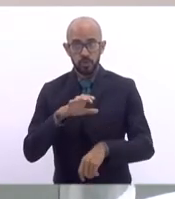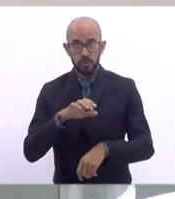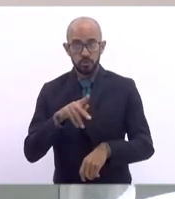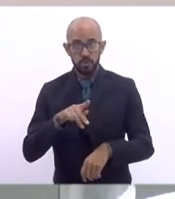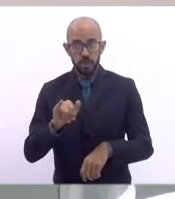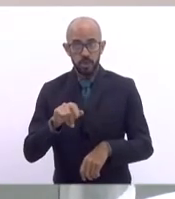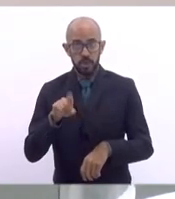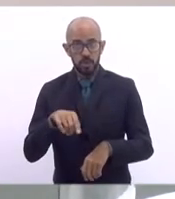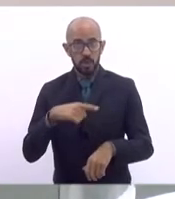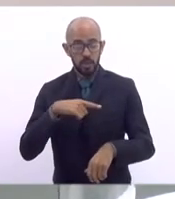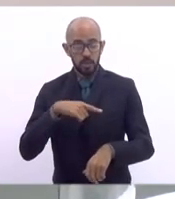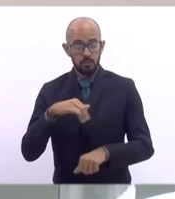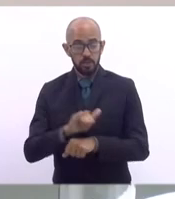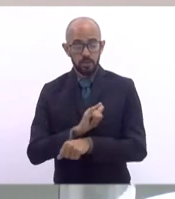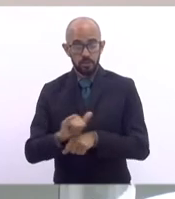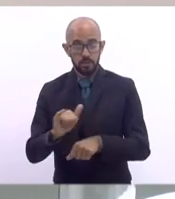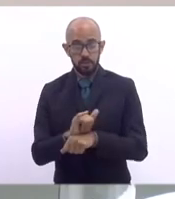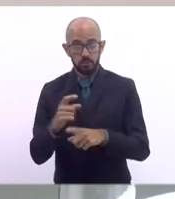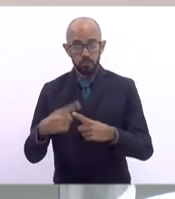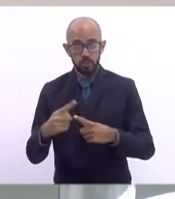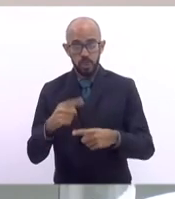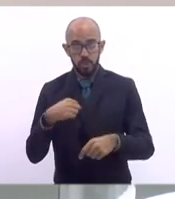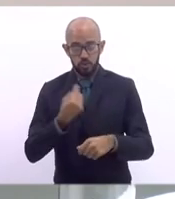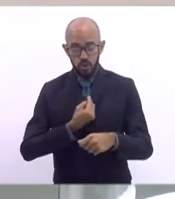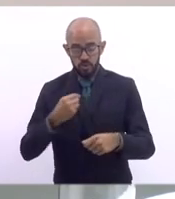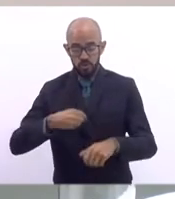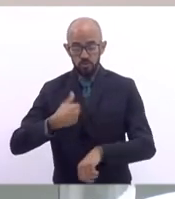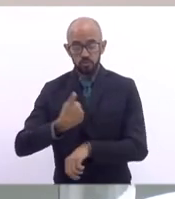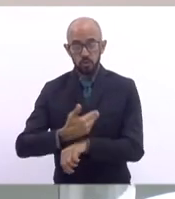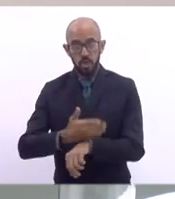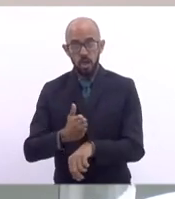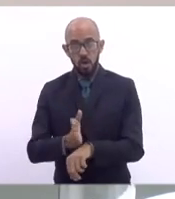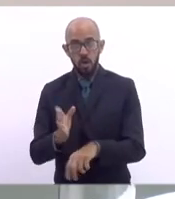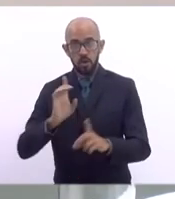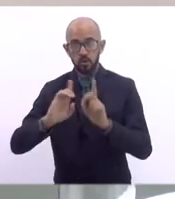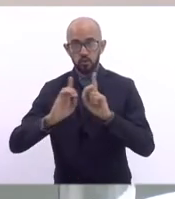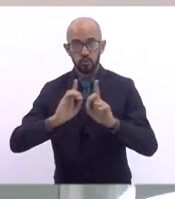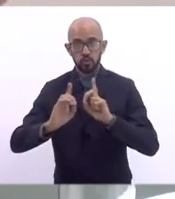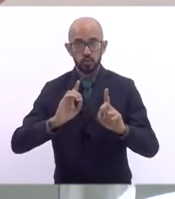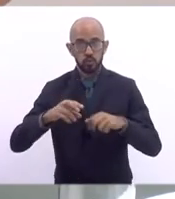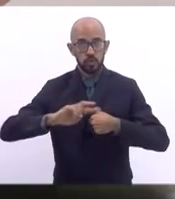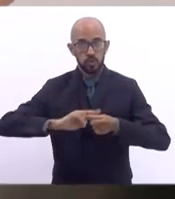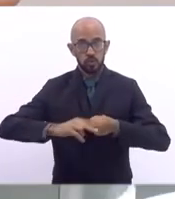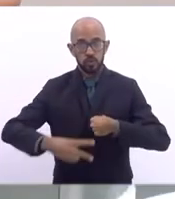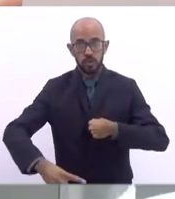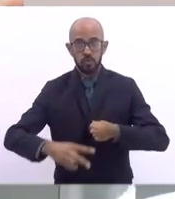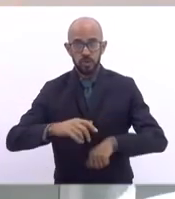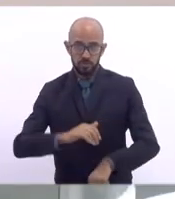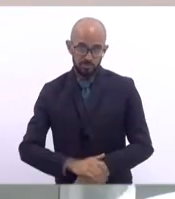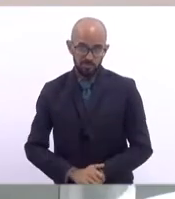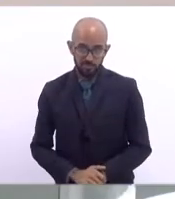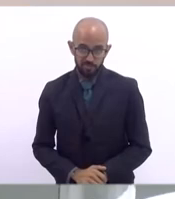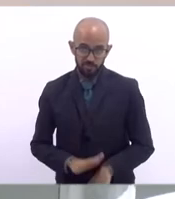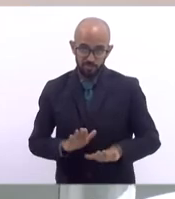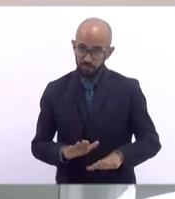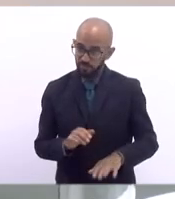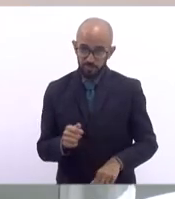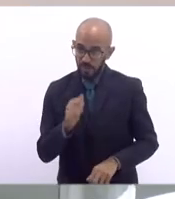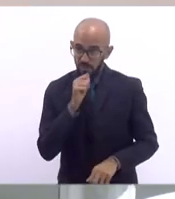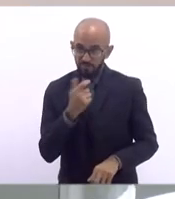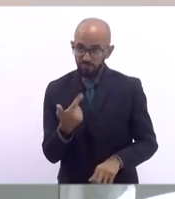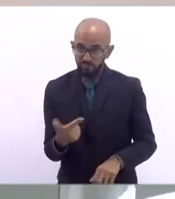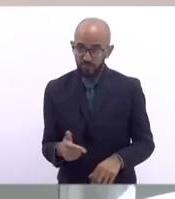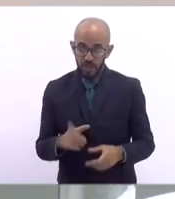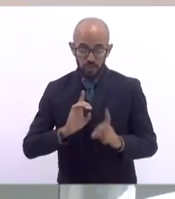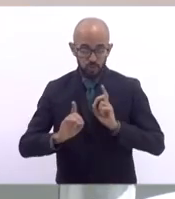estratégica porque a gente passa todo o tempo discutindo as consequências mas não tá mas